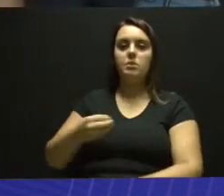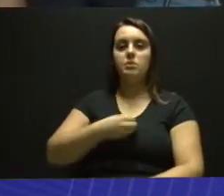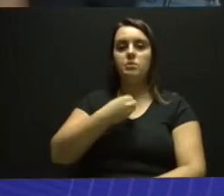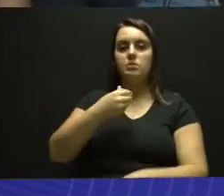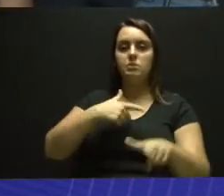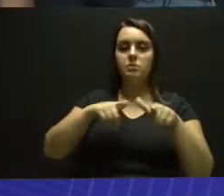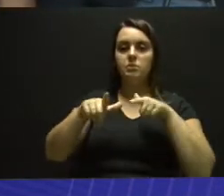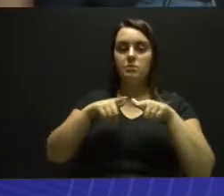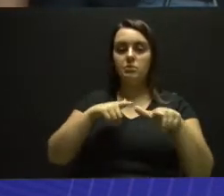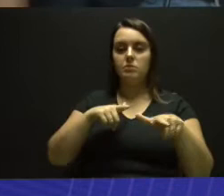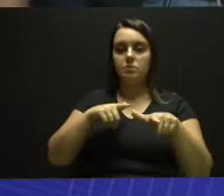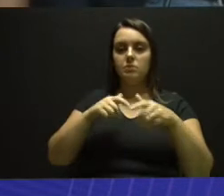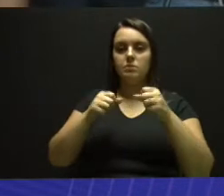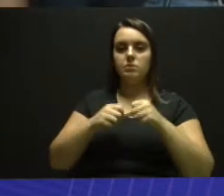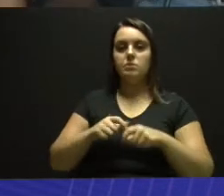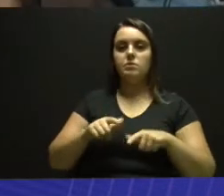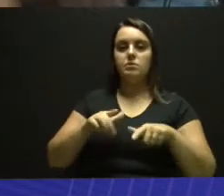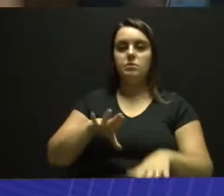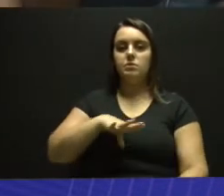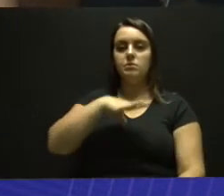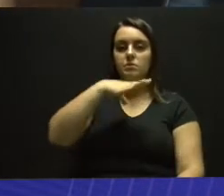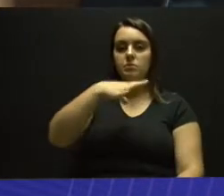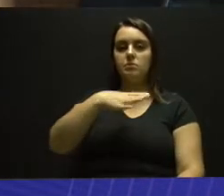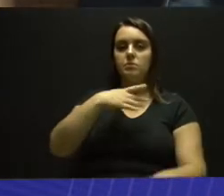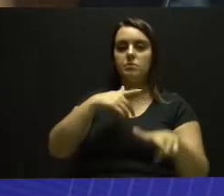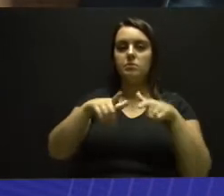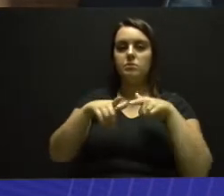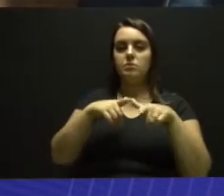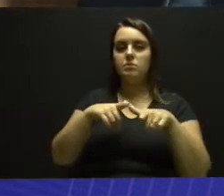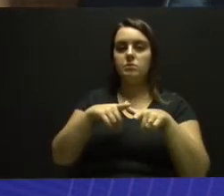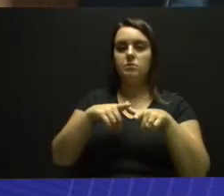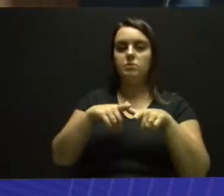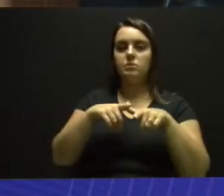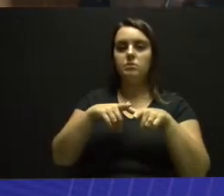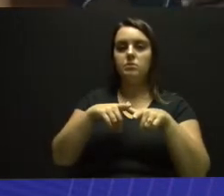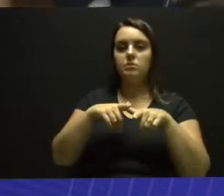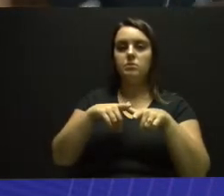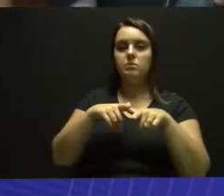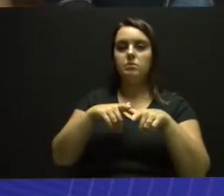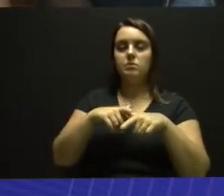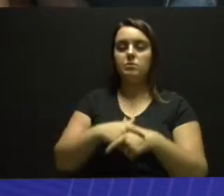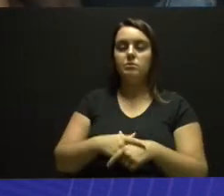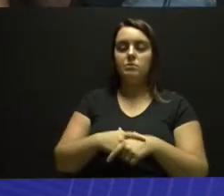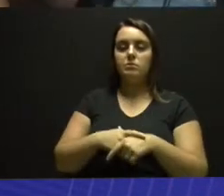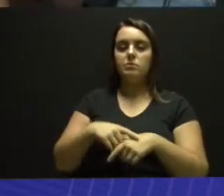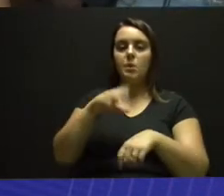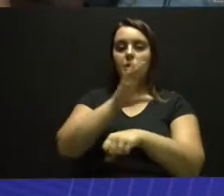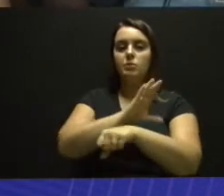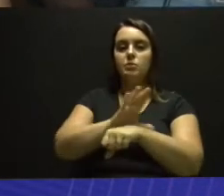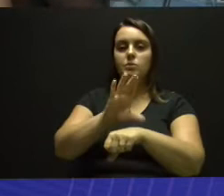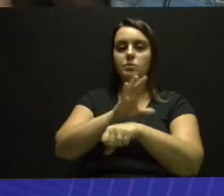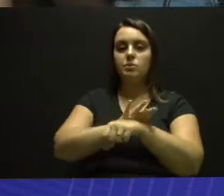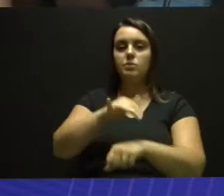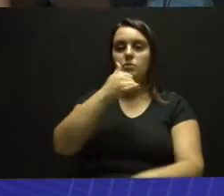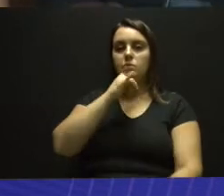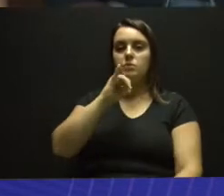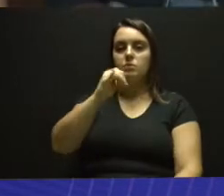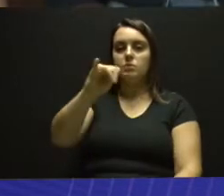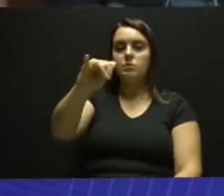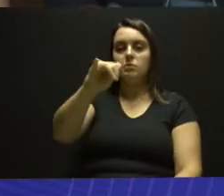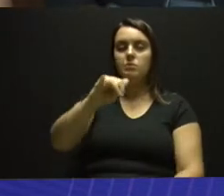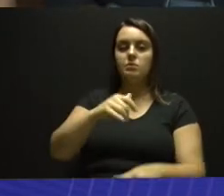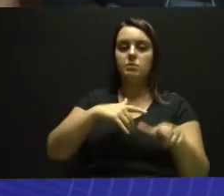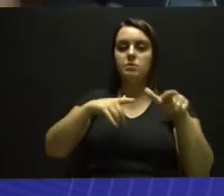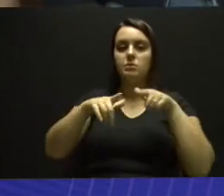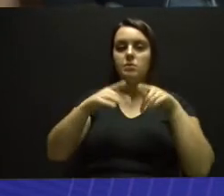com seu empenho e dedicação formou se técnico em elétrica e é líder do setor de manutenção da usiminas local onde